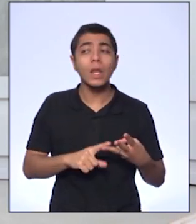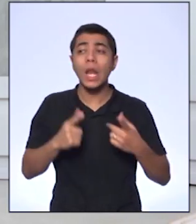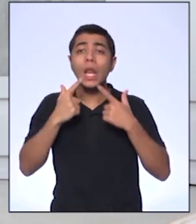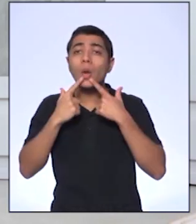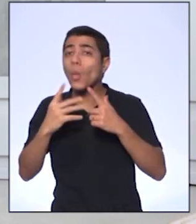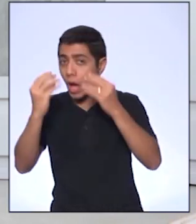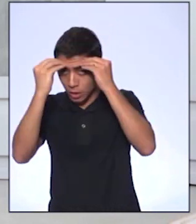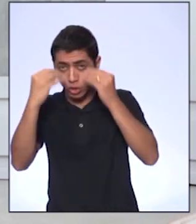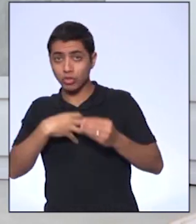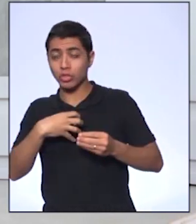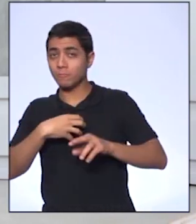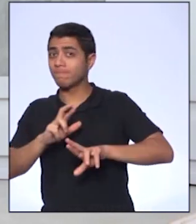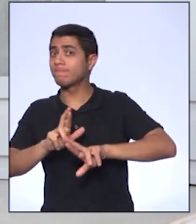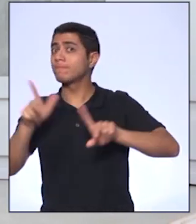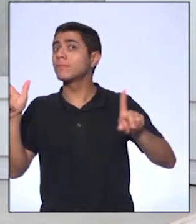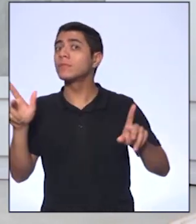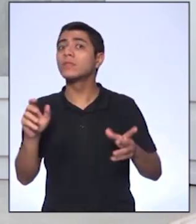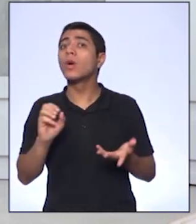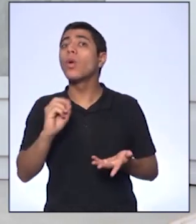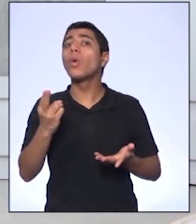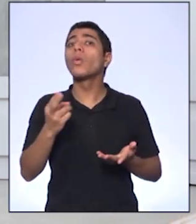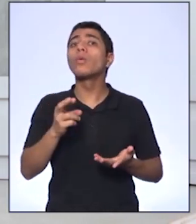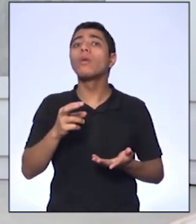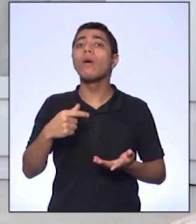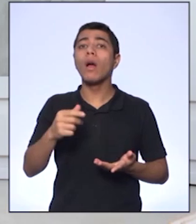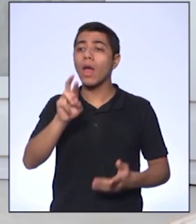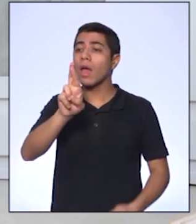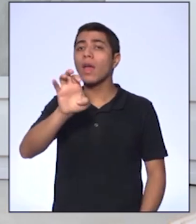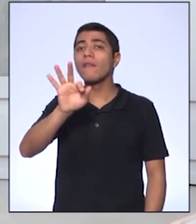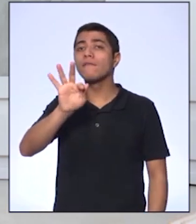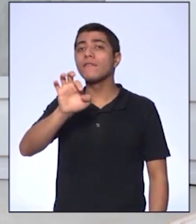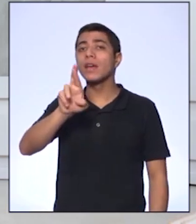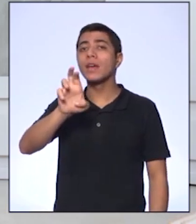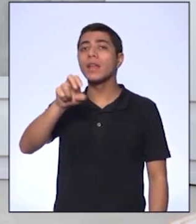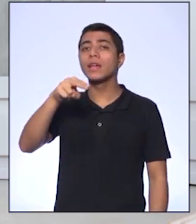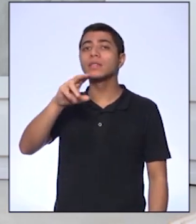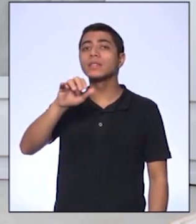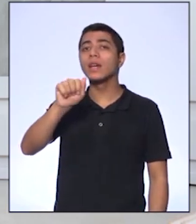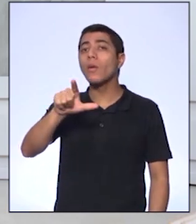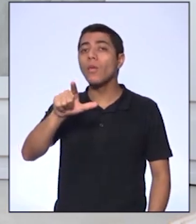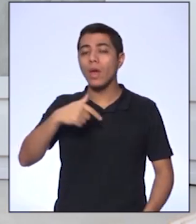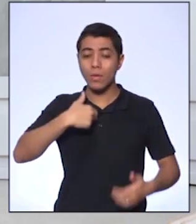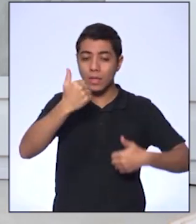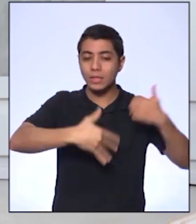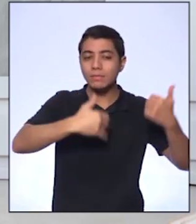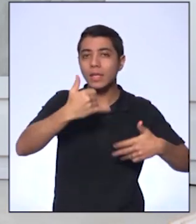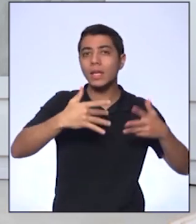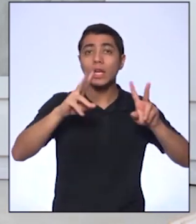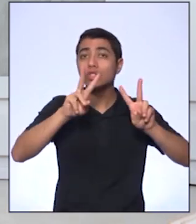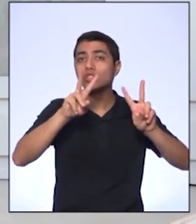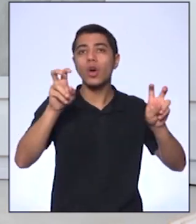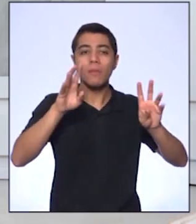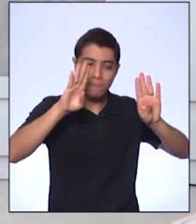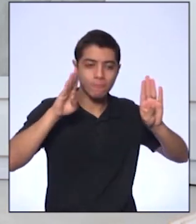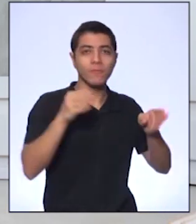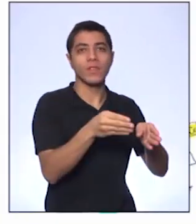pensar de um jeito ou é referencial, eu falando de um fato simplesmente pelo próprio fato?